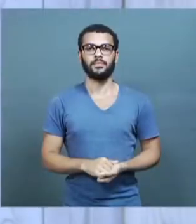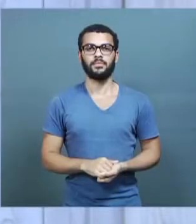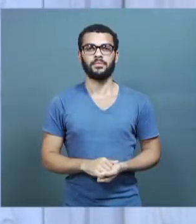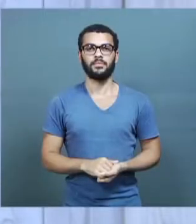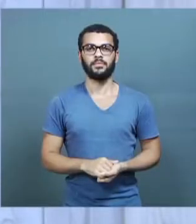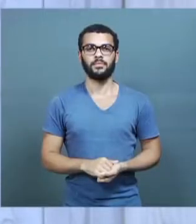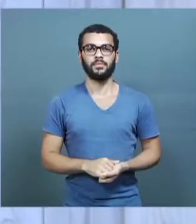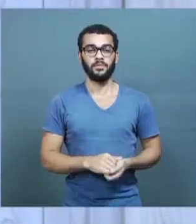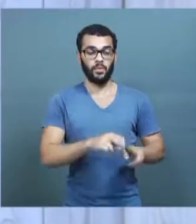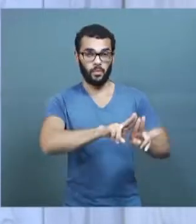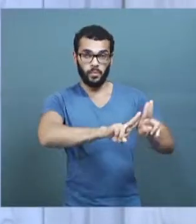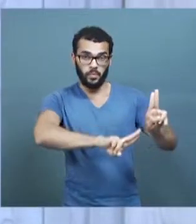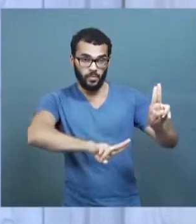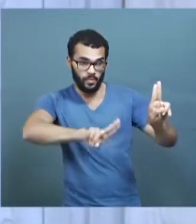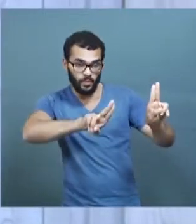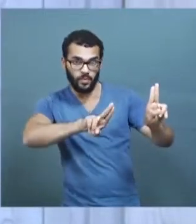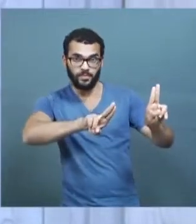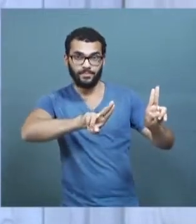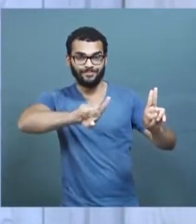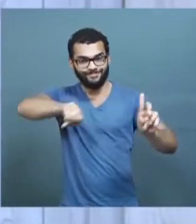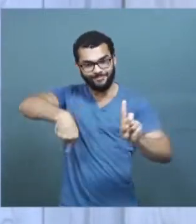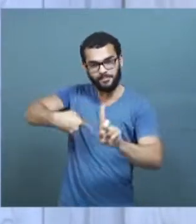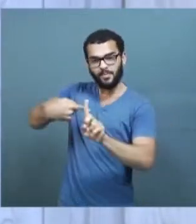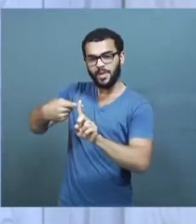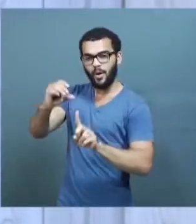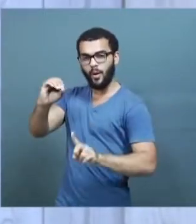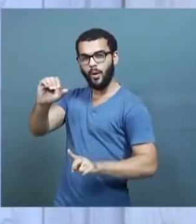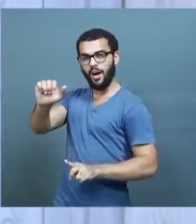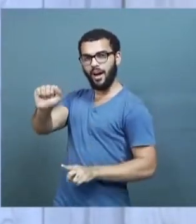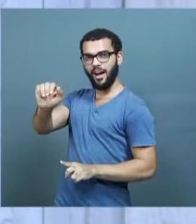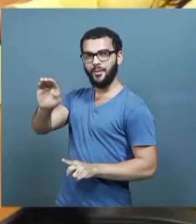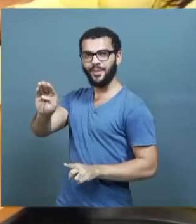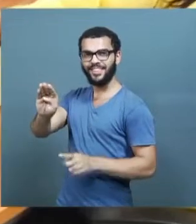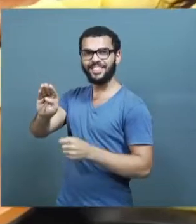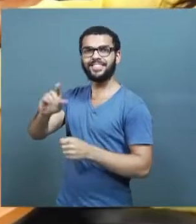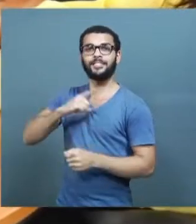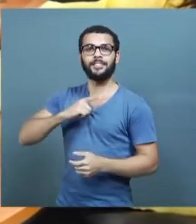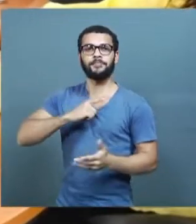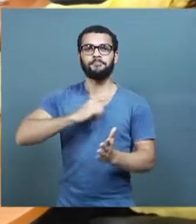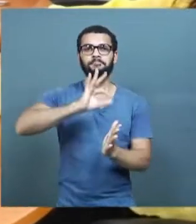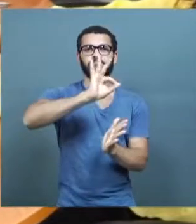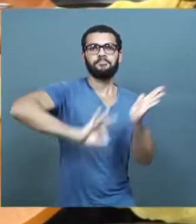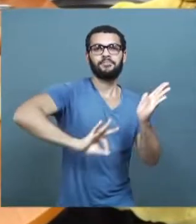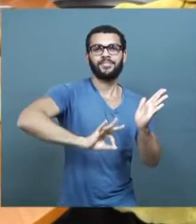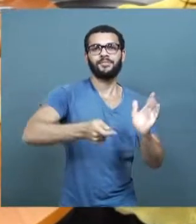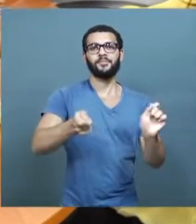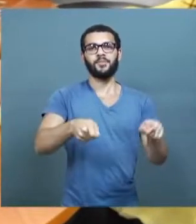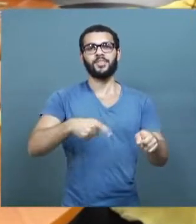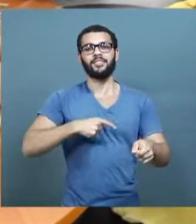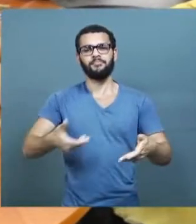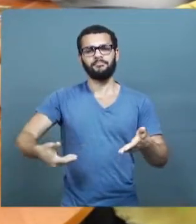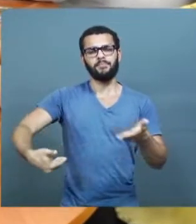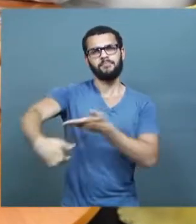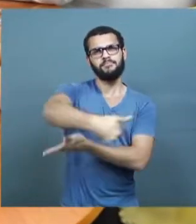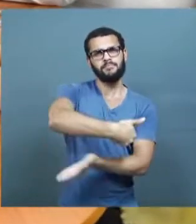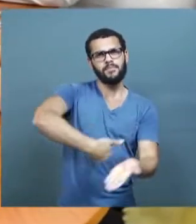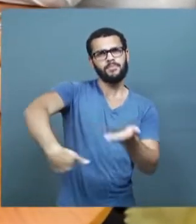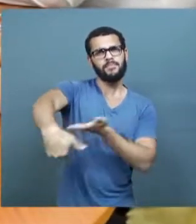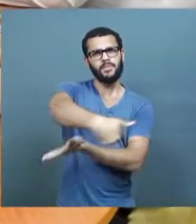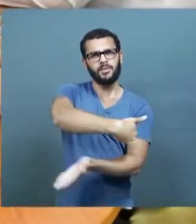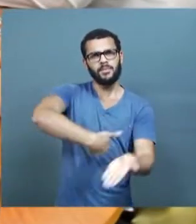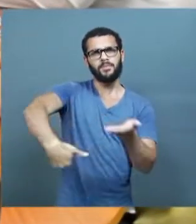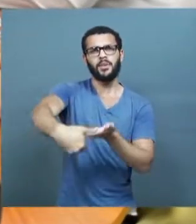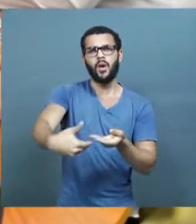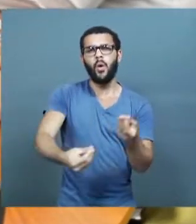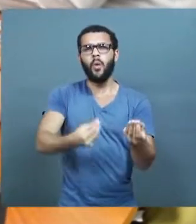A Universidade Federal de Berlândia e a OAB firmaram ontem um acordo de cooperação técnica para o